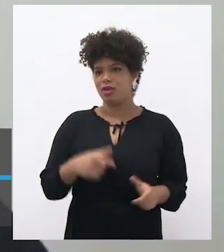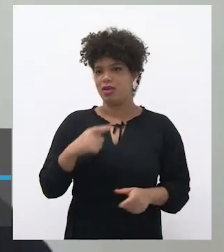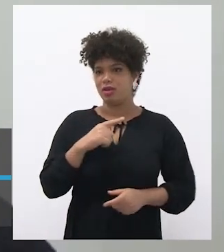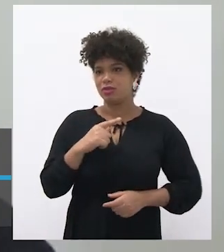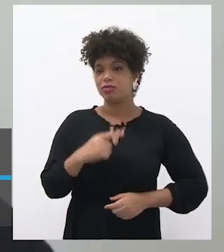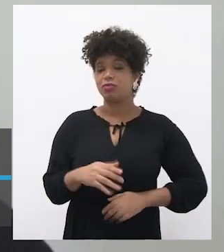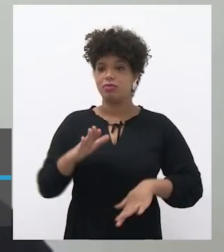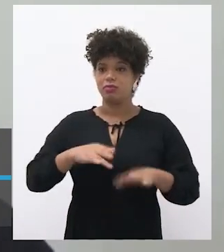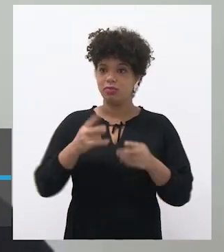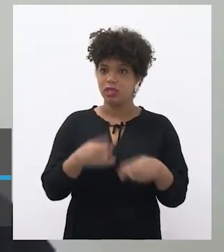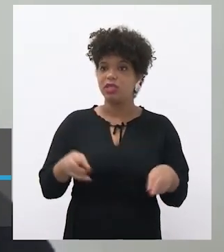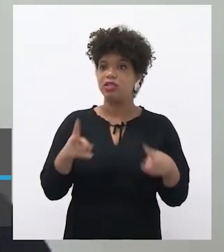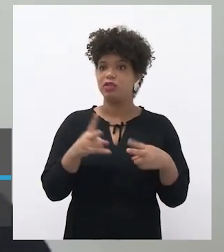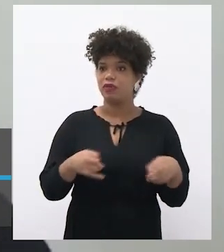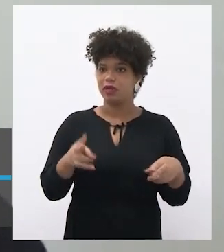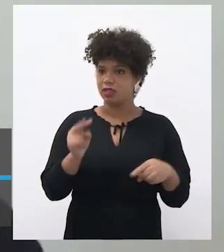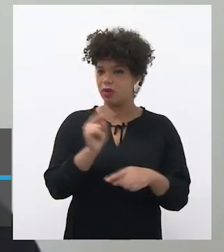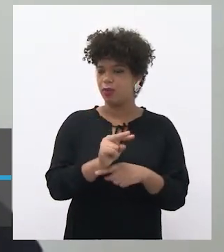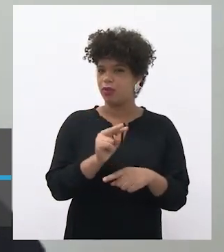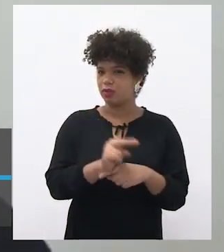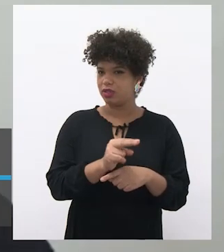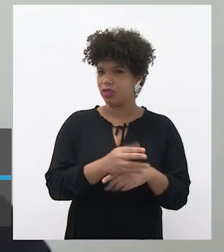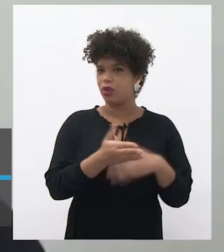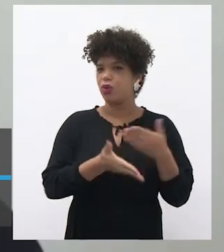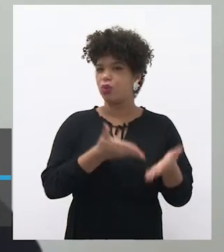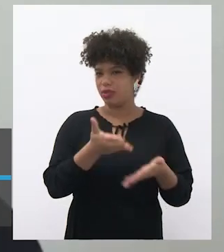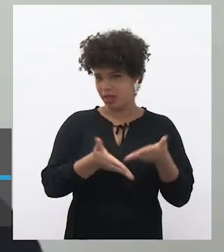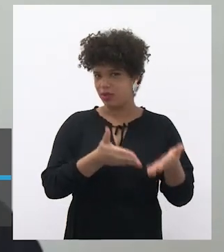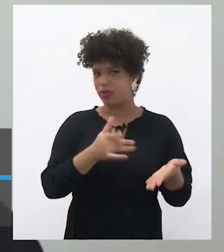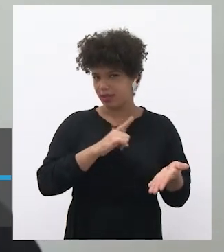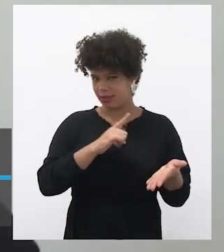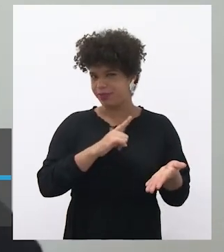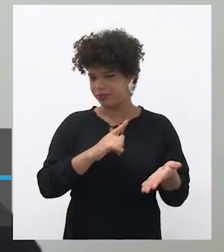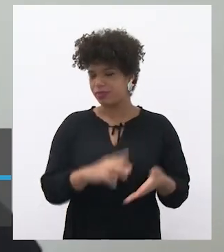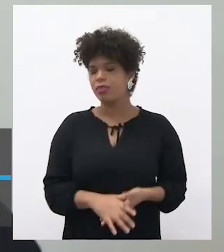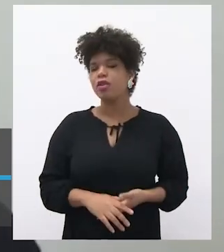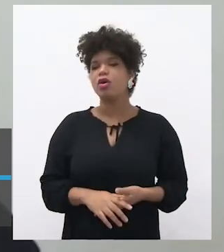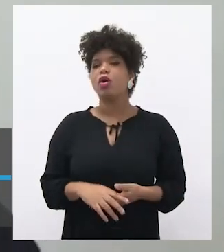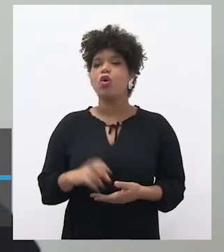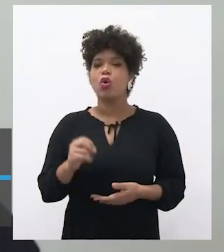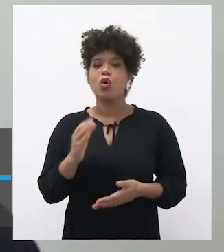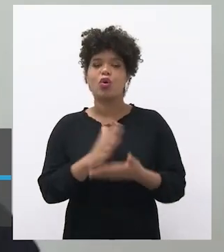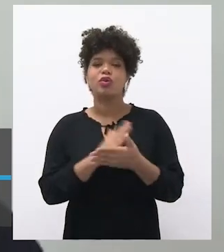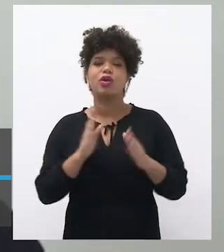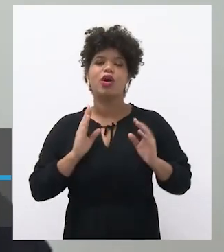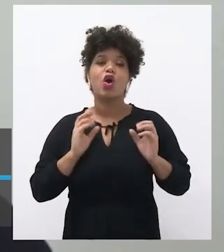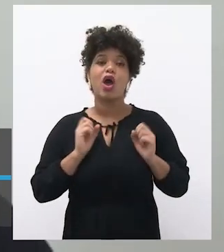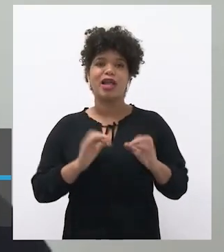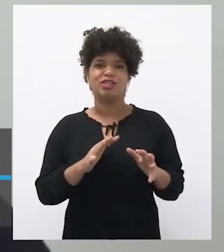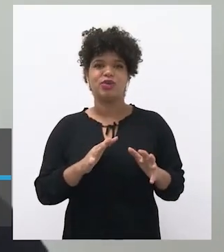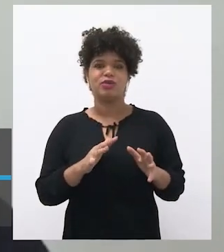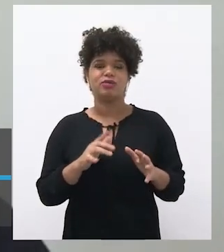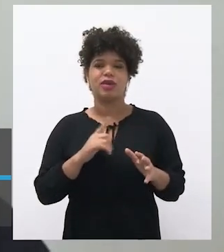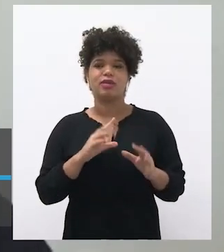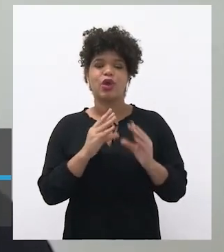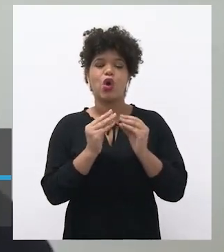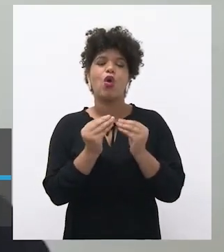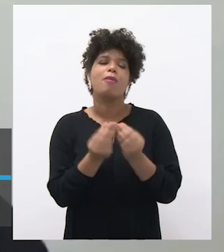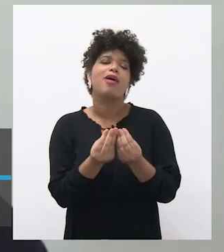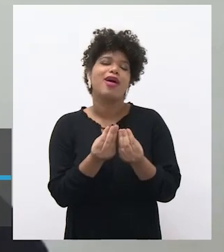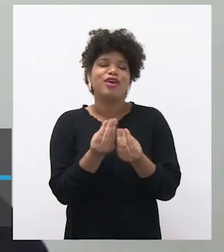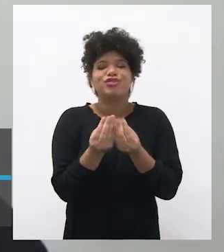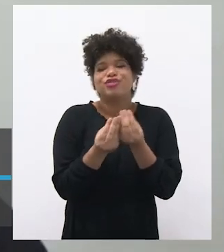de proteção por meio de seus mecanismos, como as medidas protetivas de urgência. Isso significa